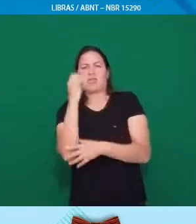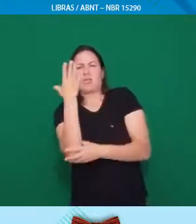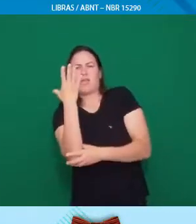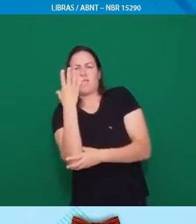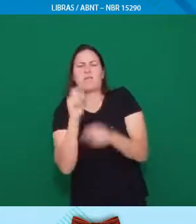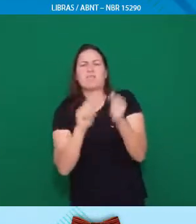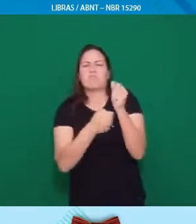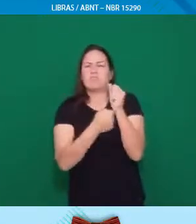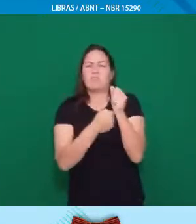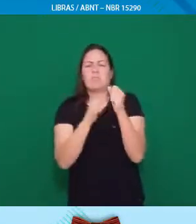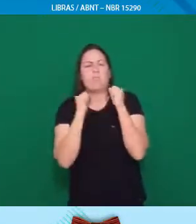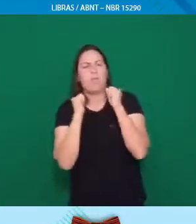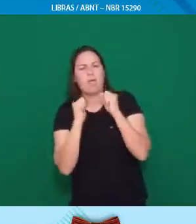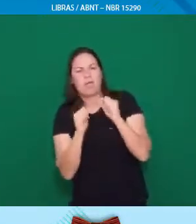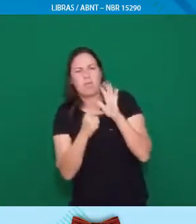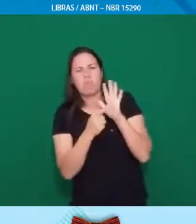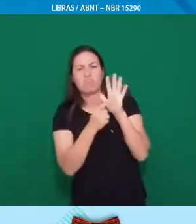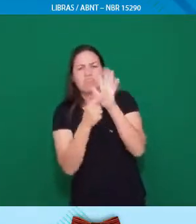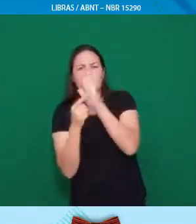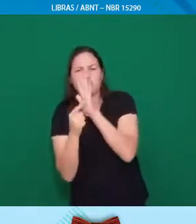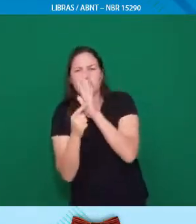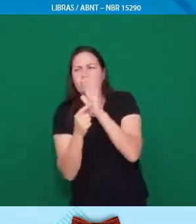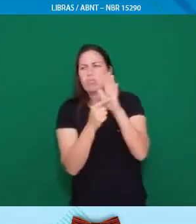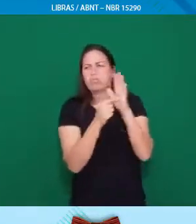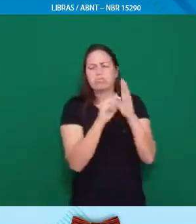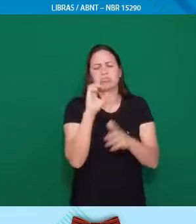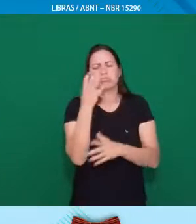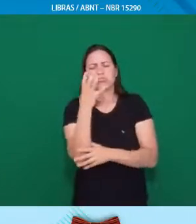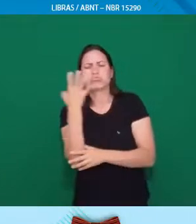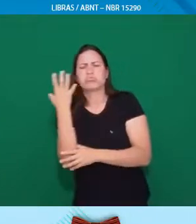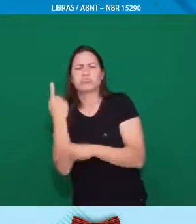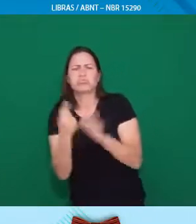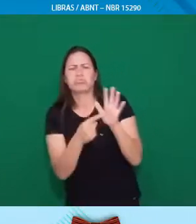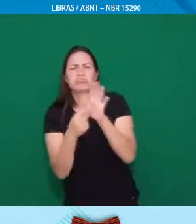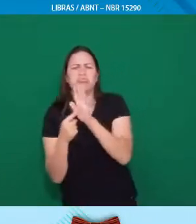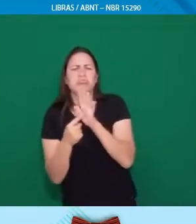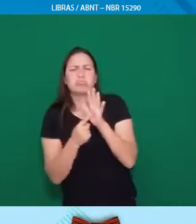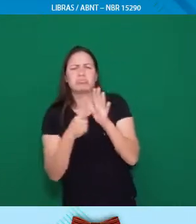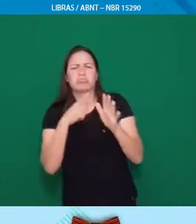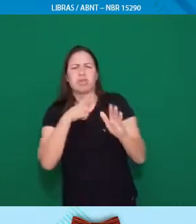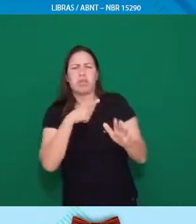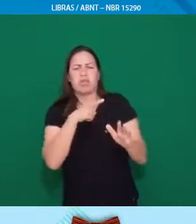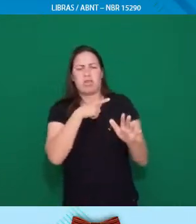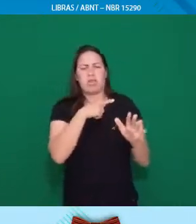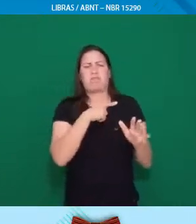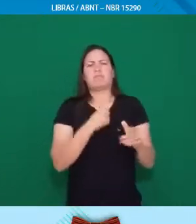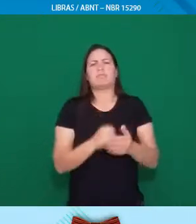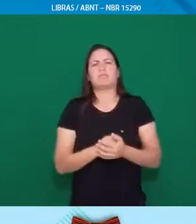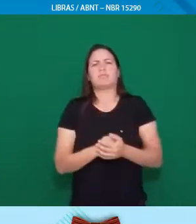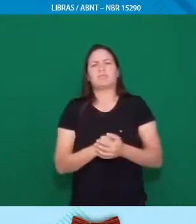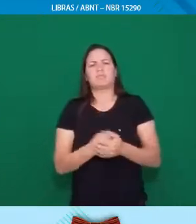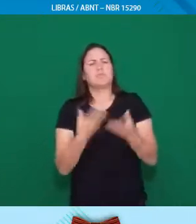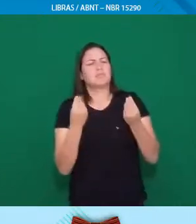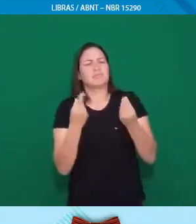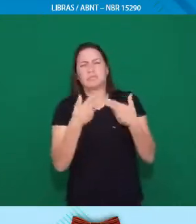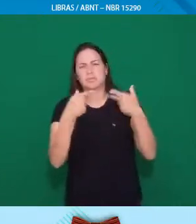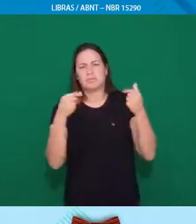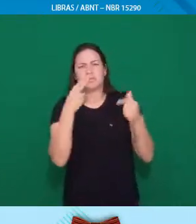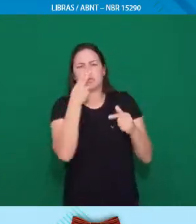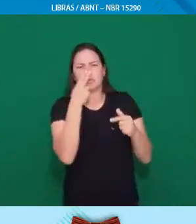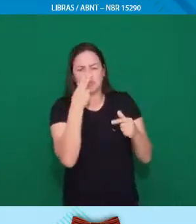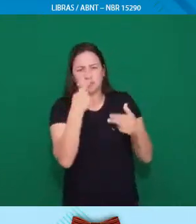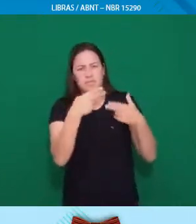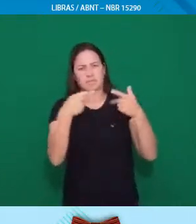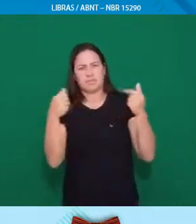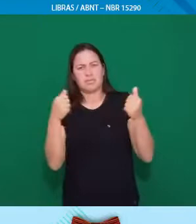é um segredo que nós podemos levar para outros eventos mostrando aquilo que somos tem muita